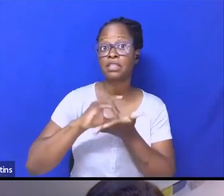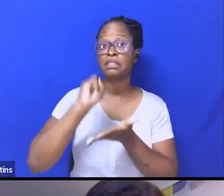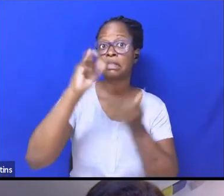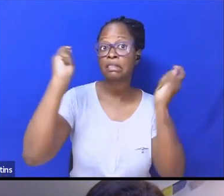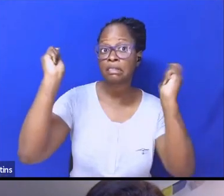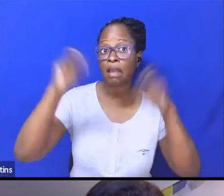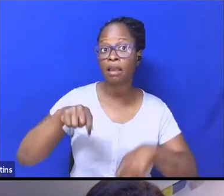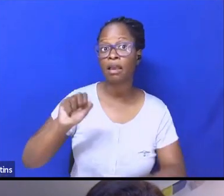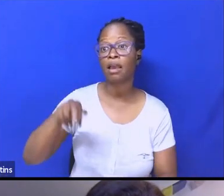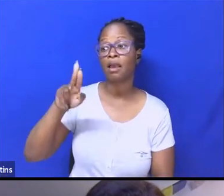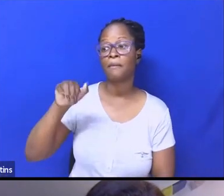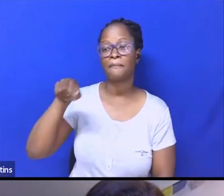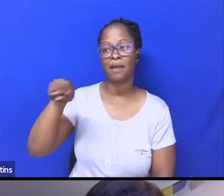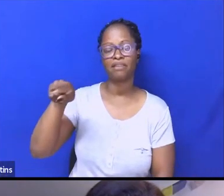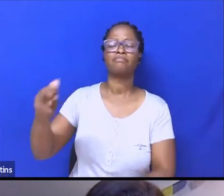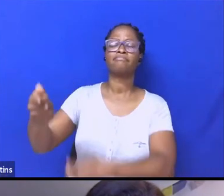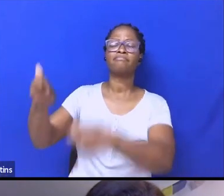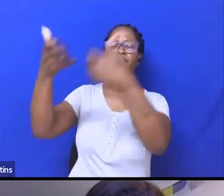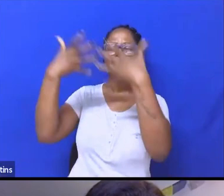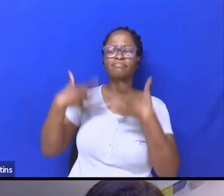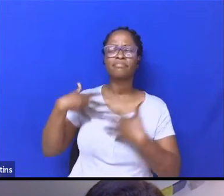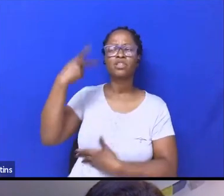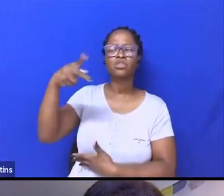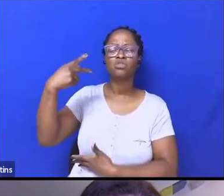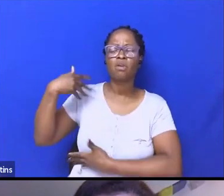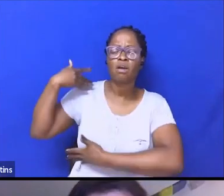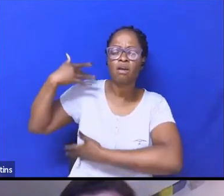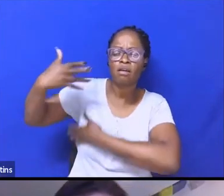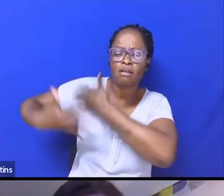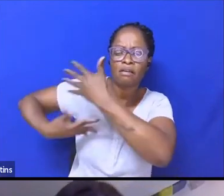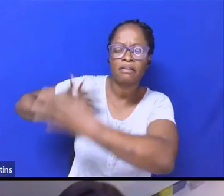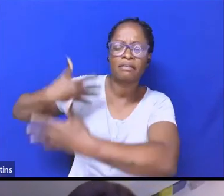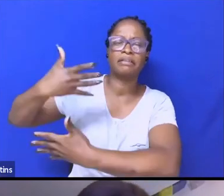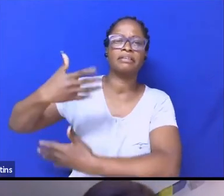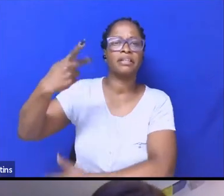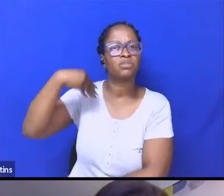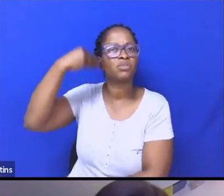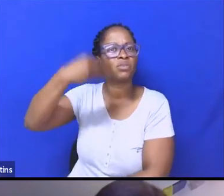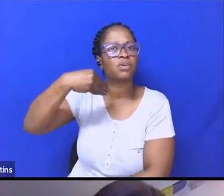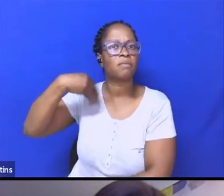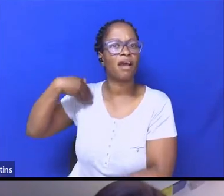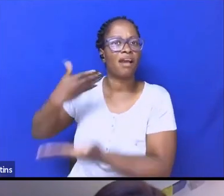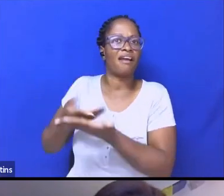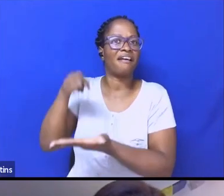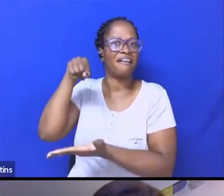um pouquinho realmente do seu caminho né da sua longa trajetória até a Assembleia Constituinte